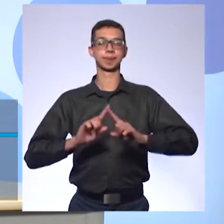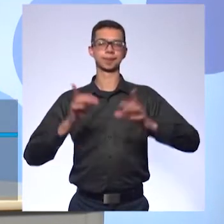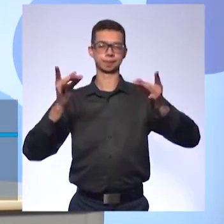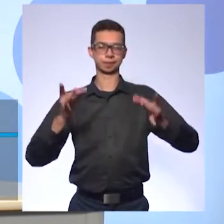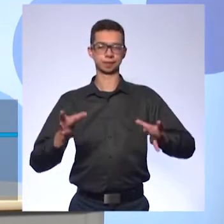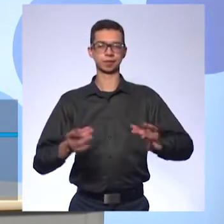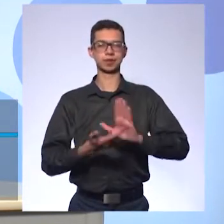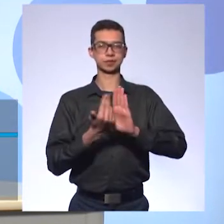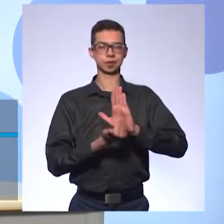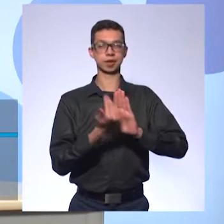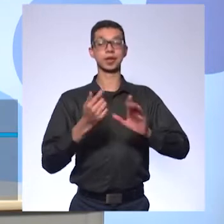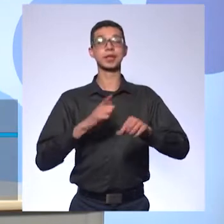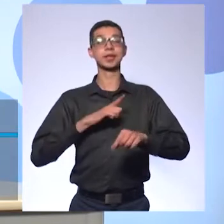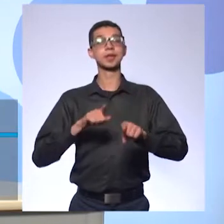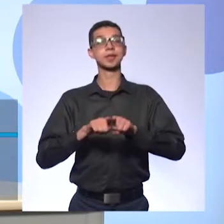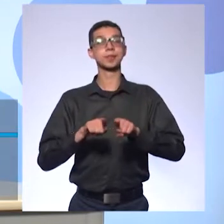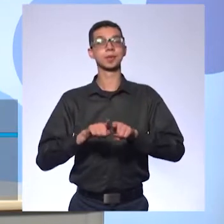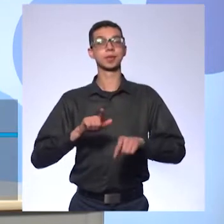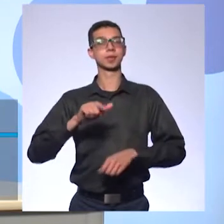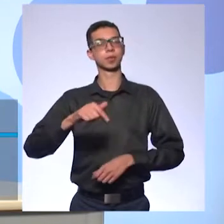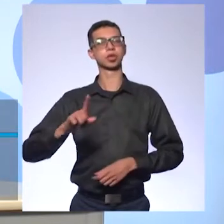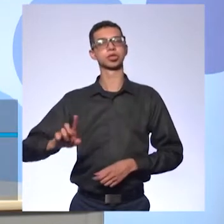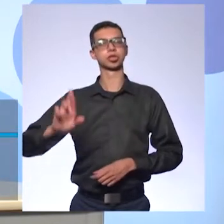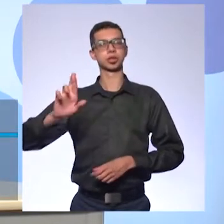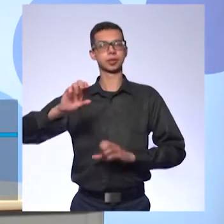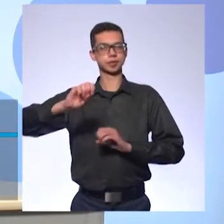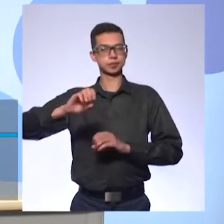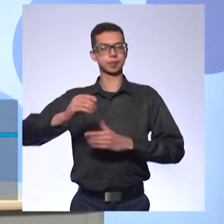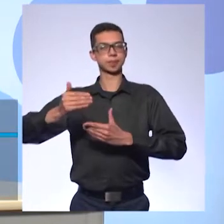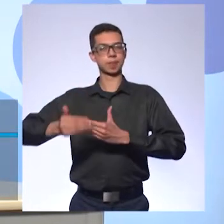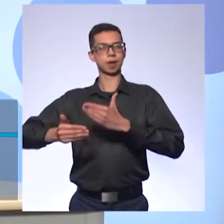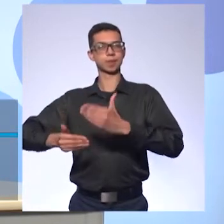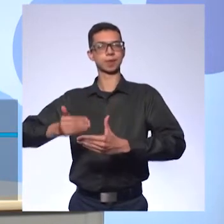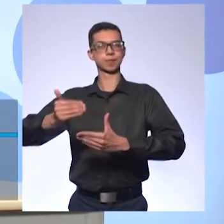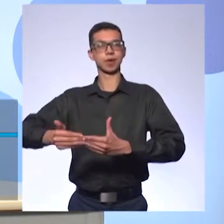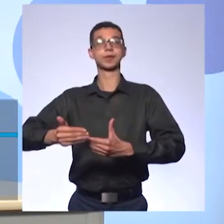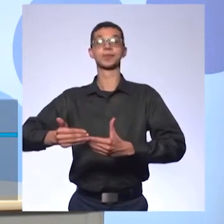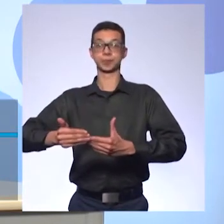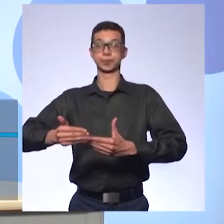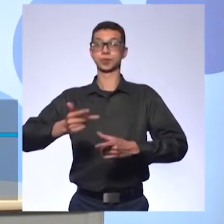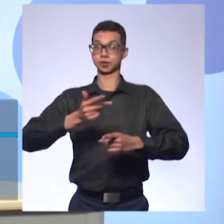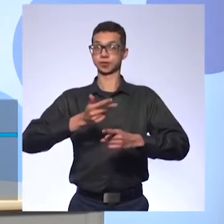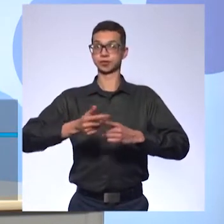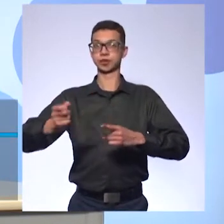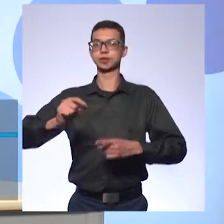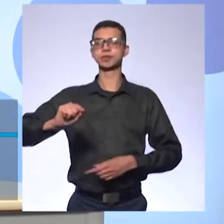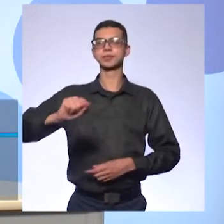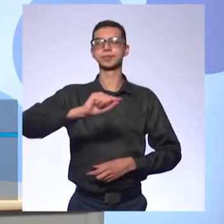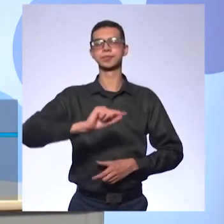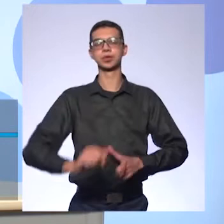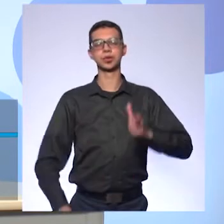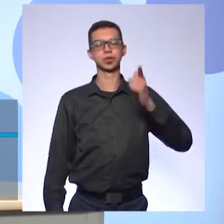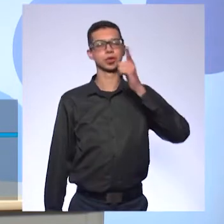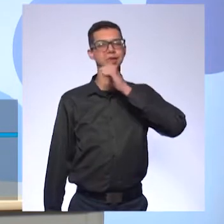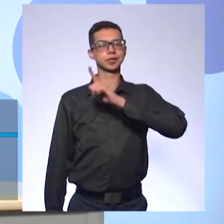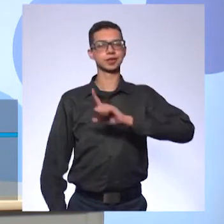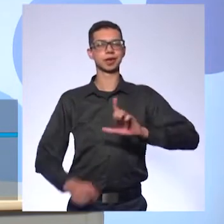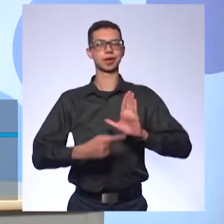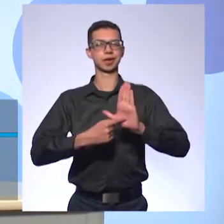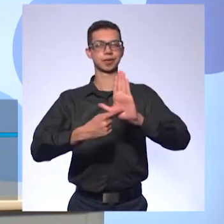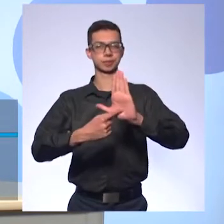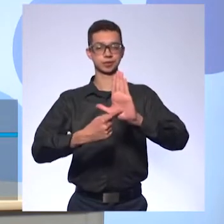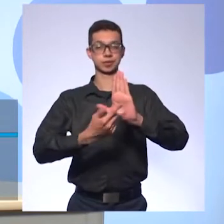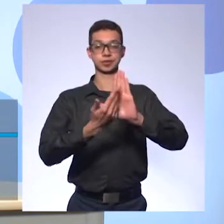aí vão tendo as seleções até chegar aos vencedores, e esses vencedores terão uma exposição de